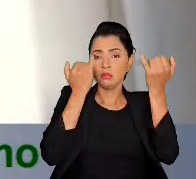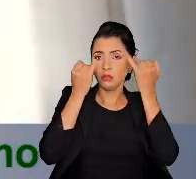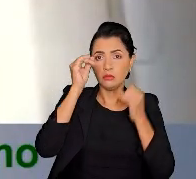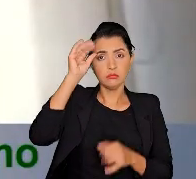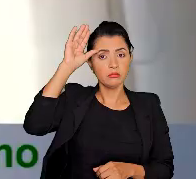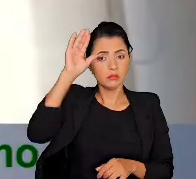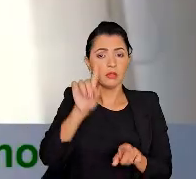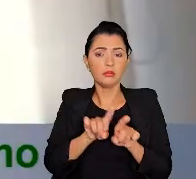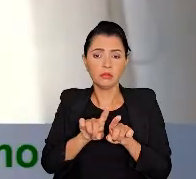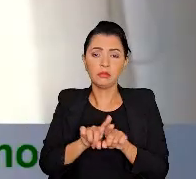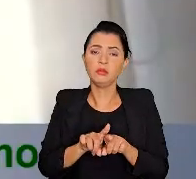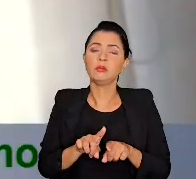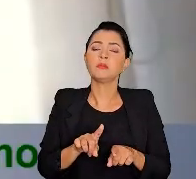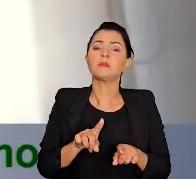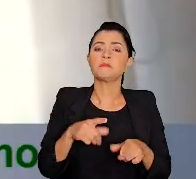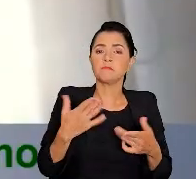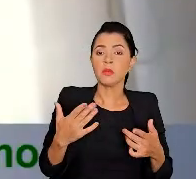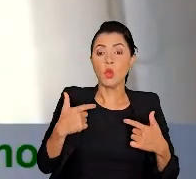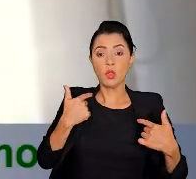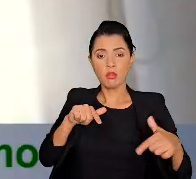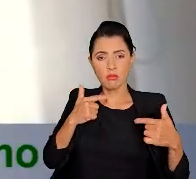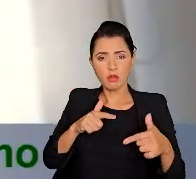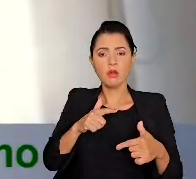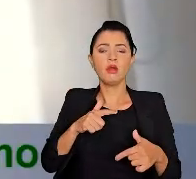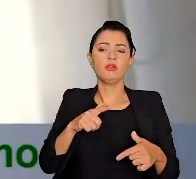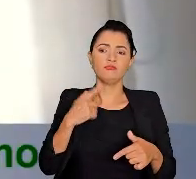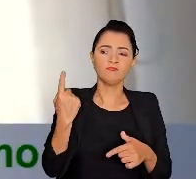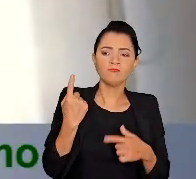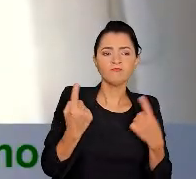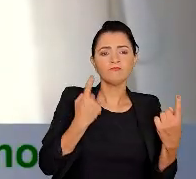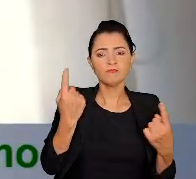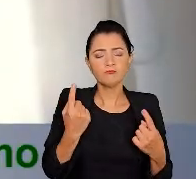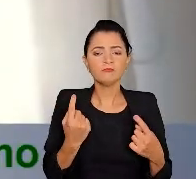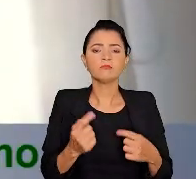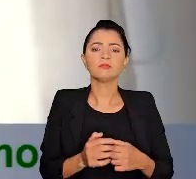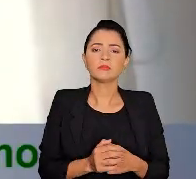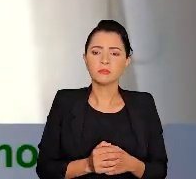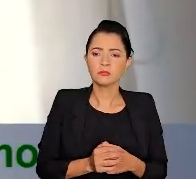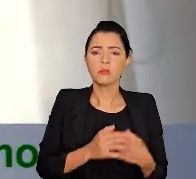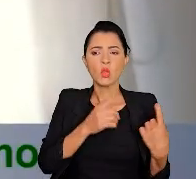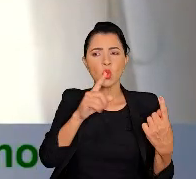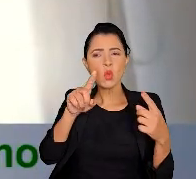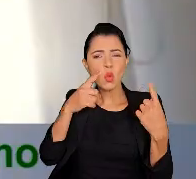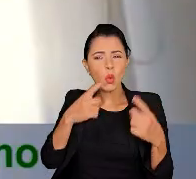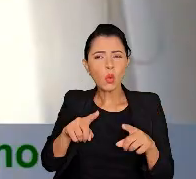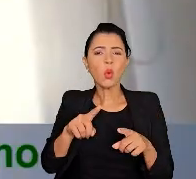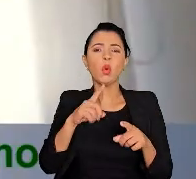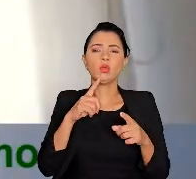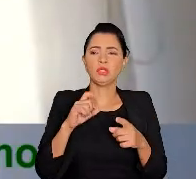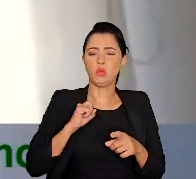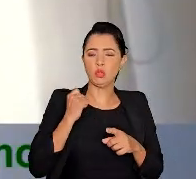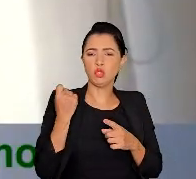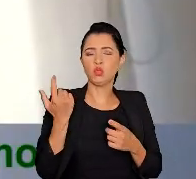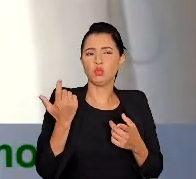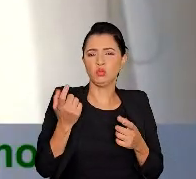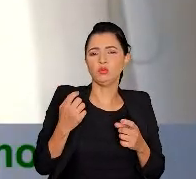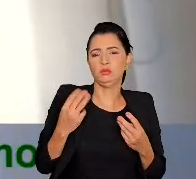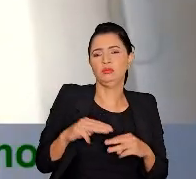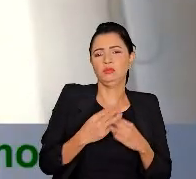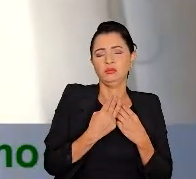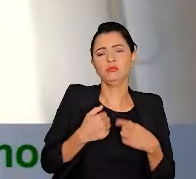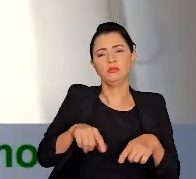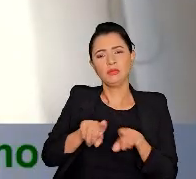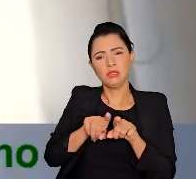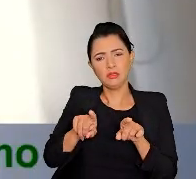Além das ações individuais de combate ao antissemitismo, também atuamos como